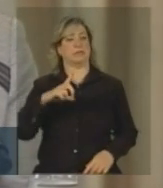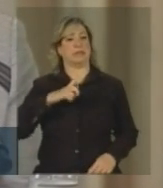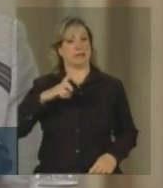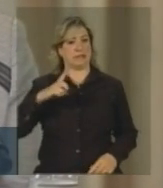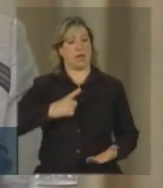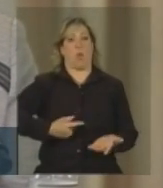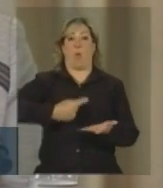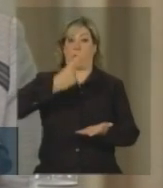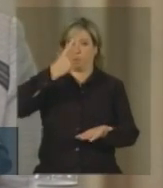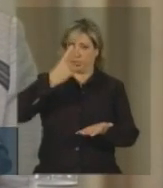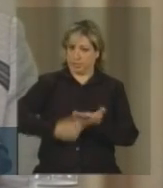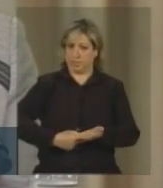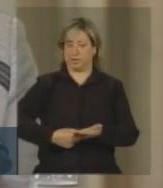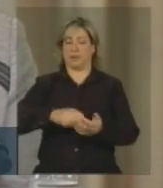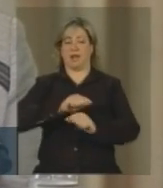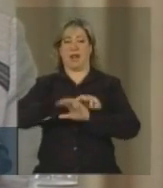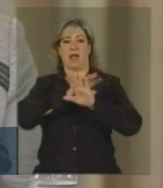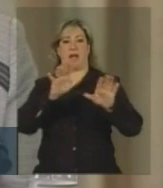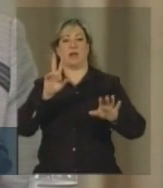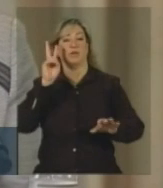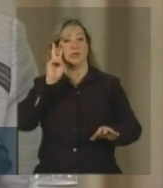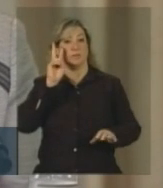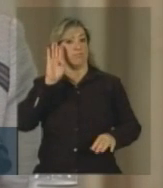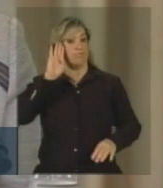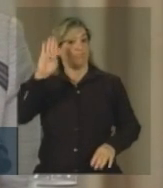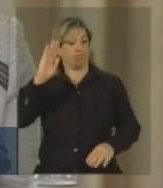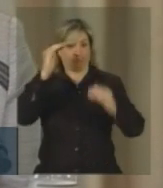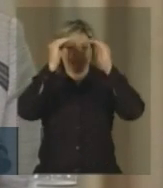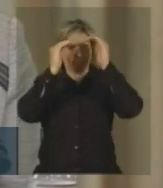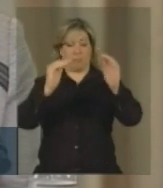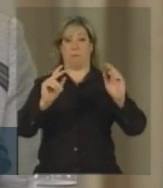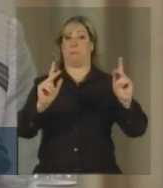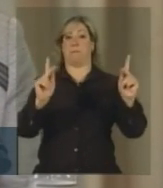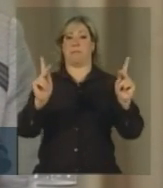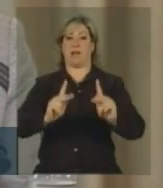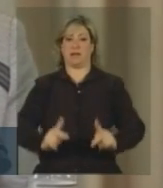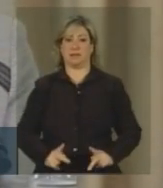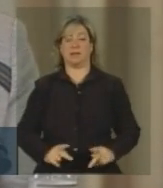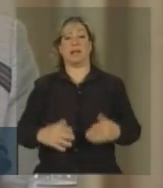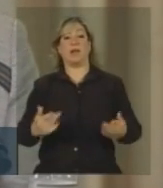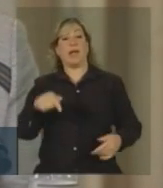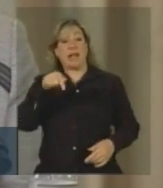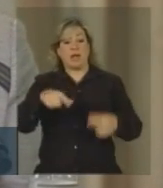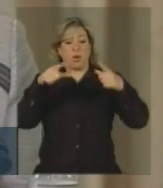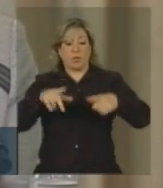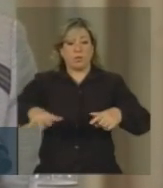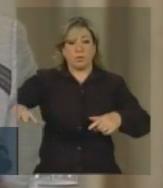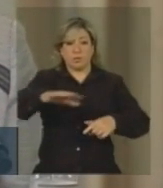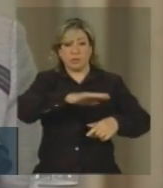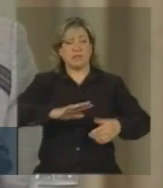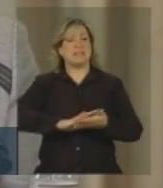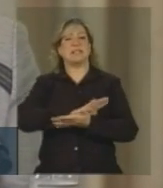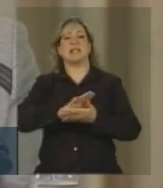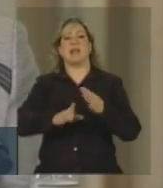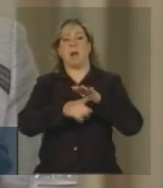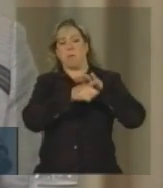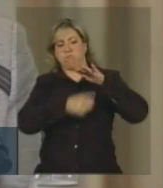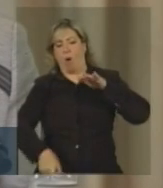compromisso claro com a questão da paz e, sobretudo, é uma região sem armas atômicas,